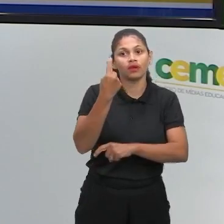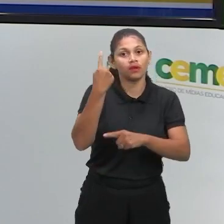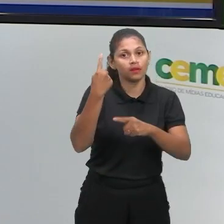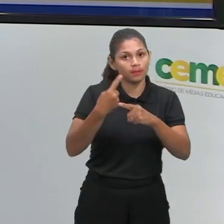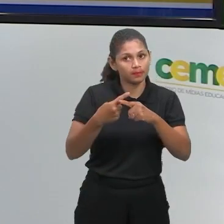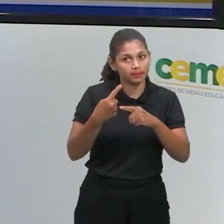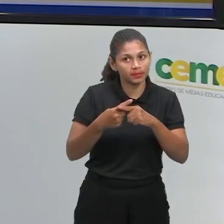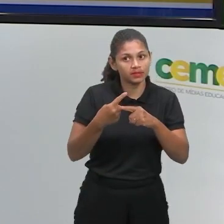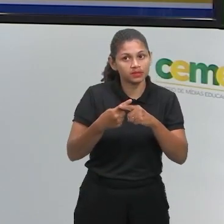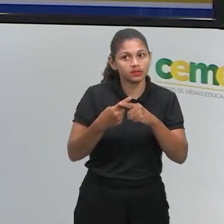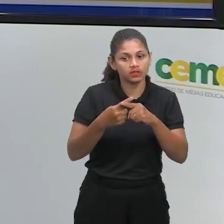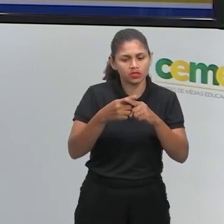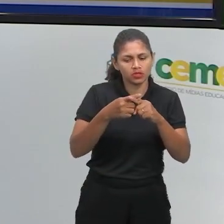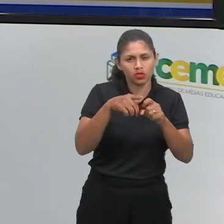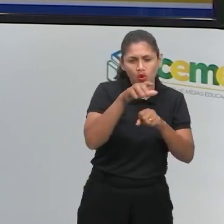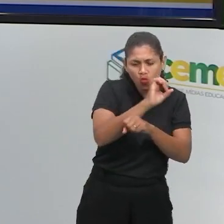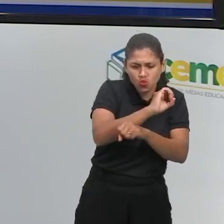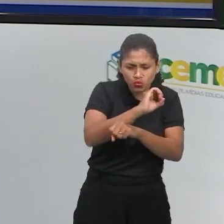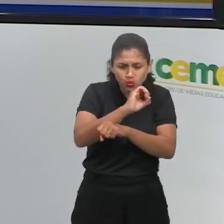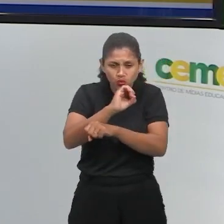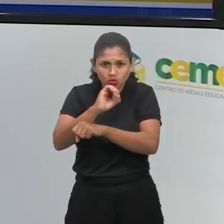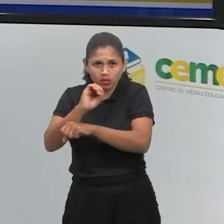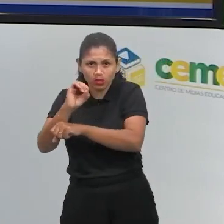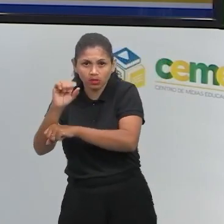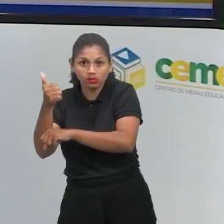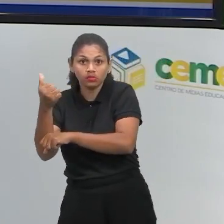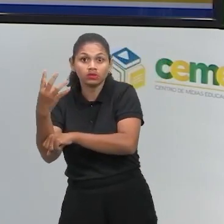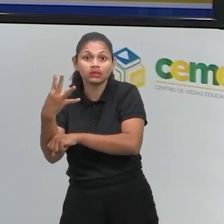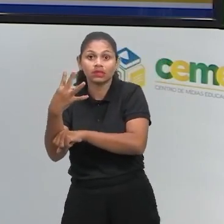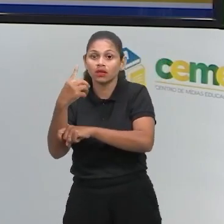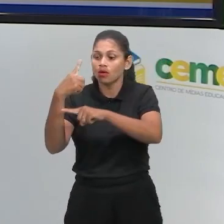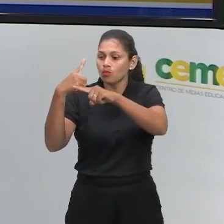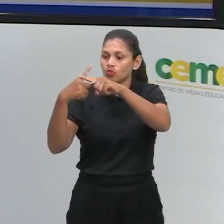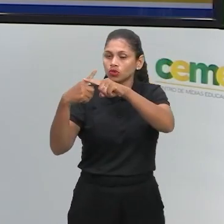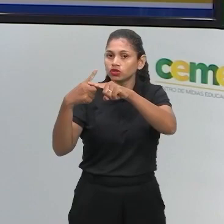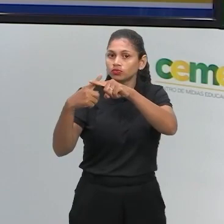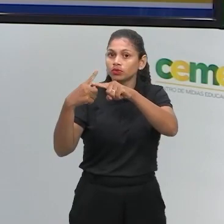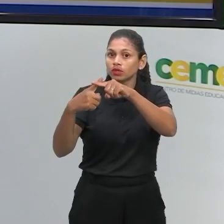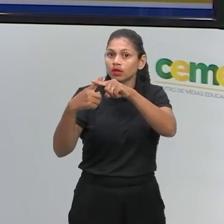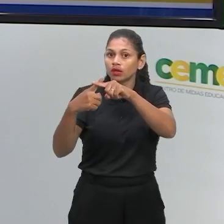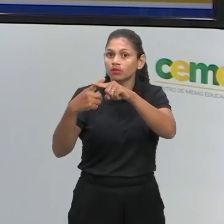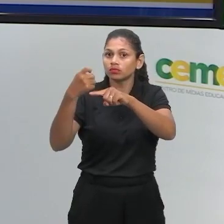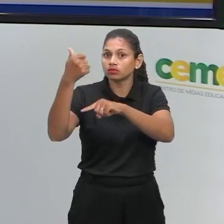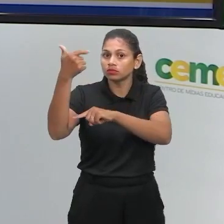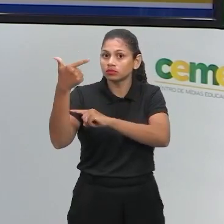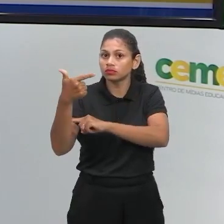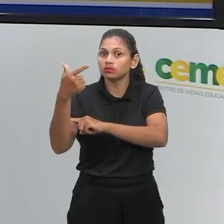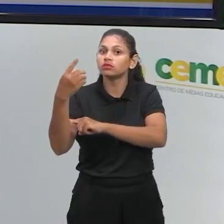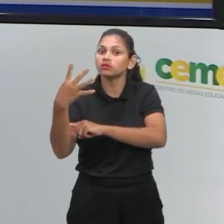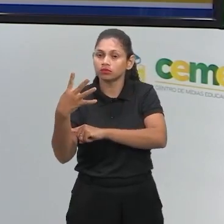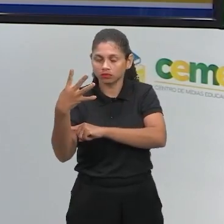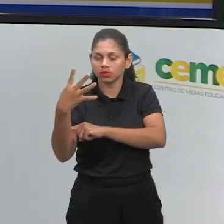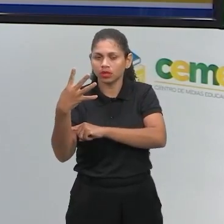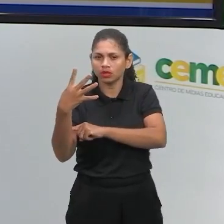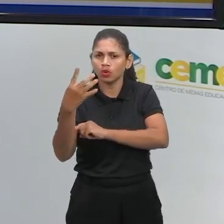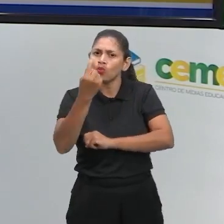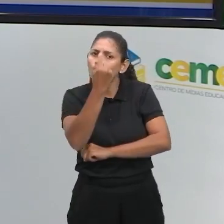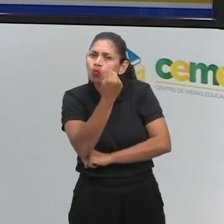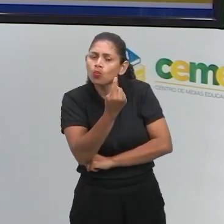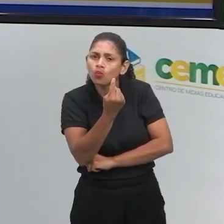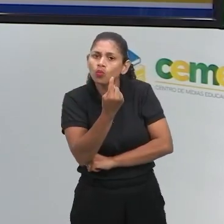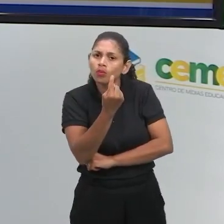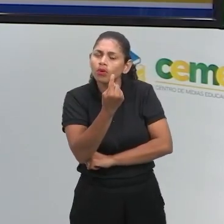24. Beleza, um dia tem 24 horas. Uma hora tem quantos minutos? tem 60 minutos, não é? Então você